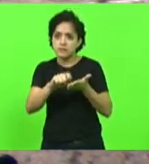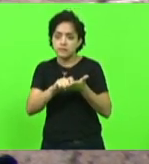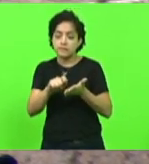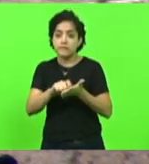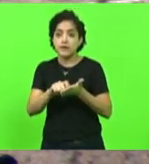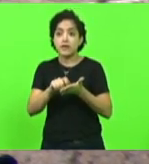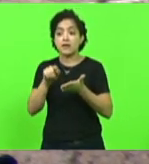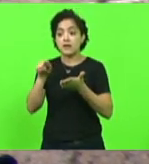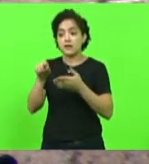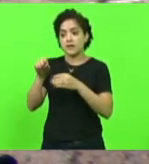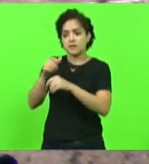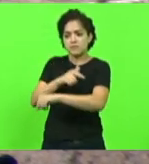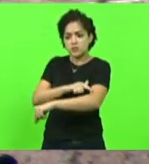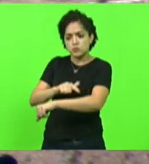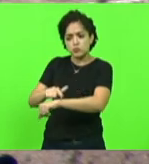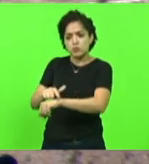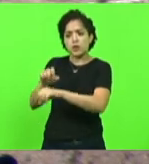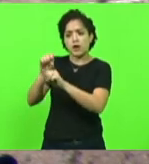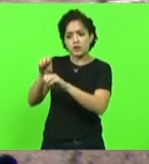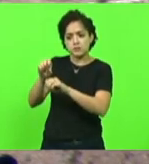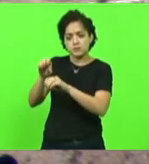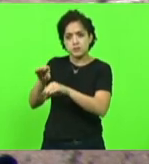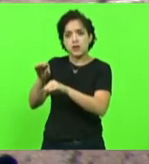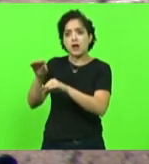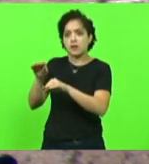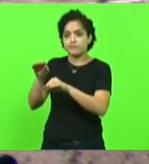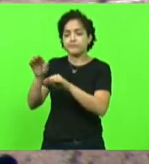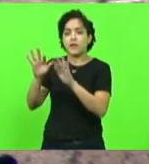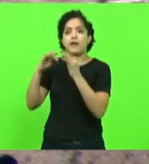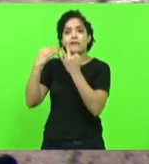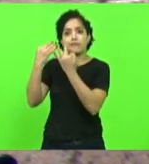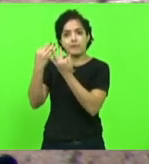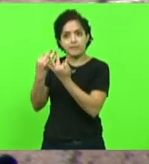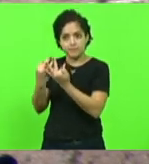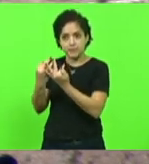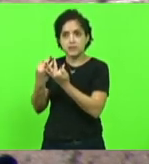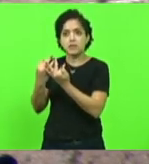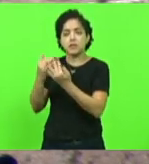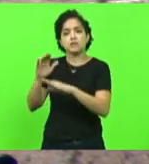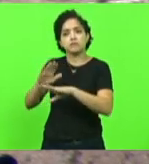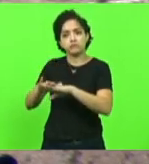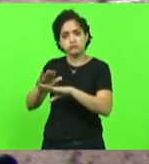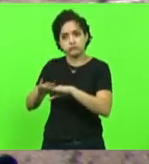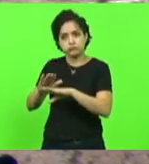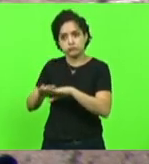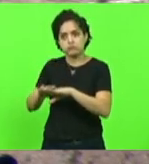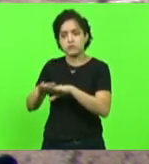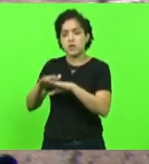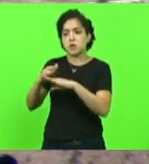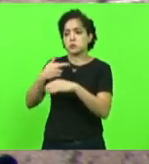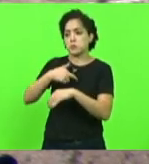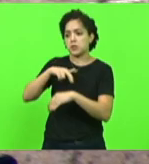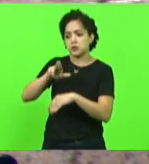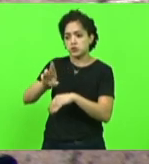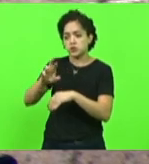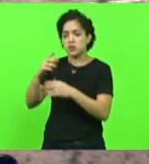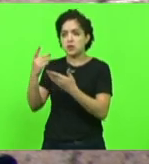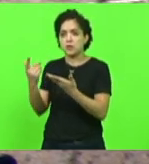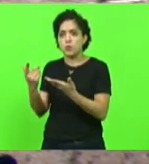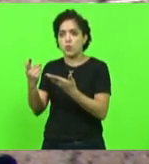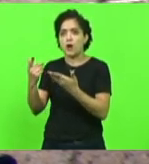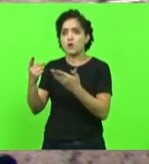são os pais. Esses, sim, têm autonomias para falar com o filho sobre religião, sobre